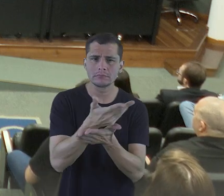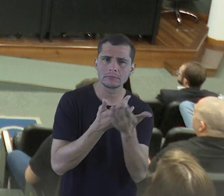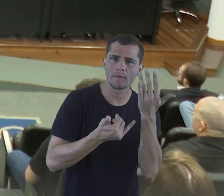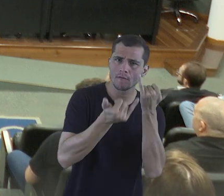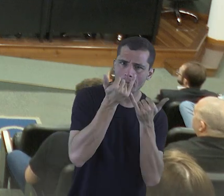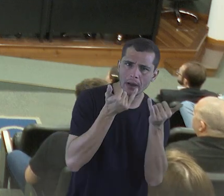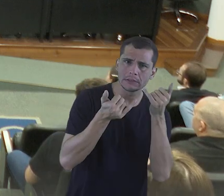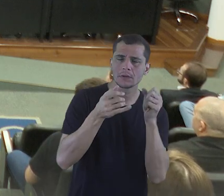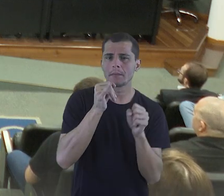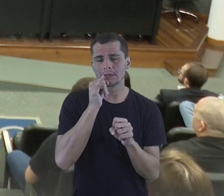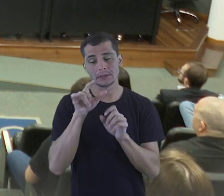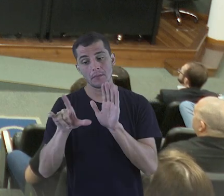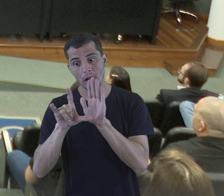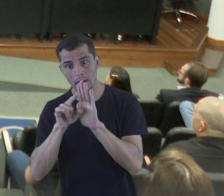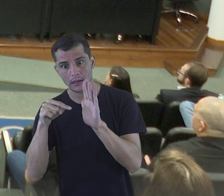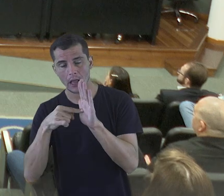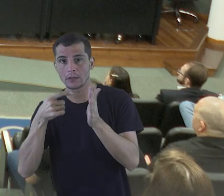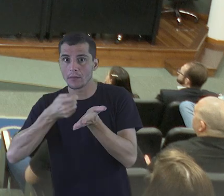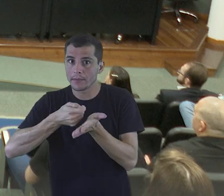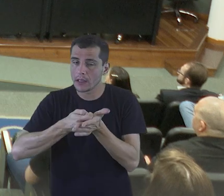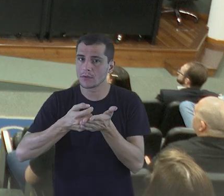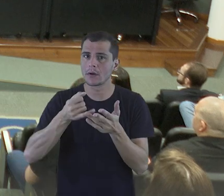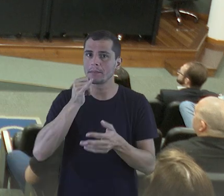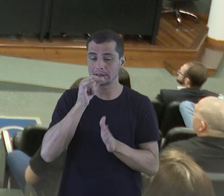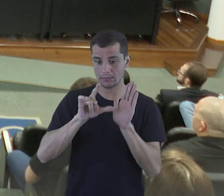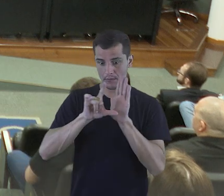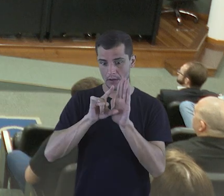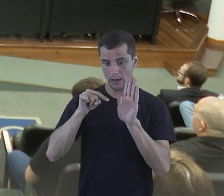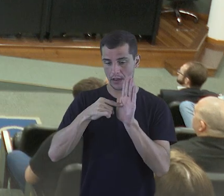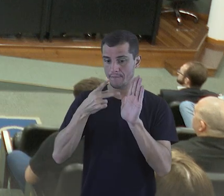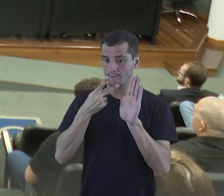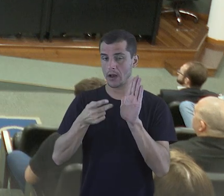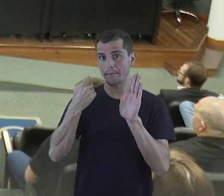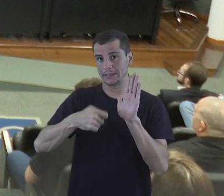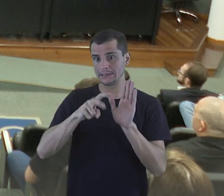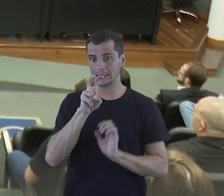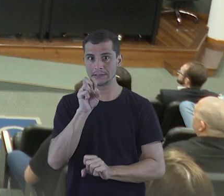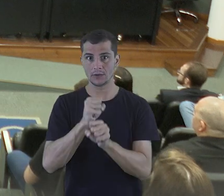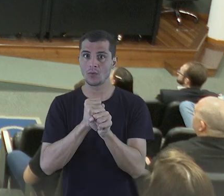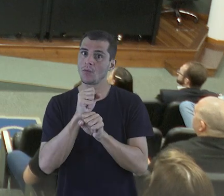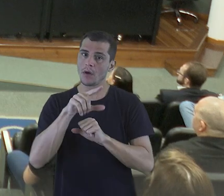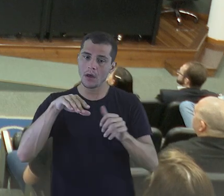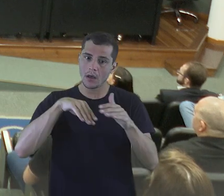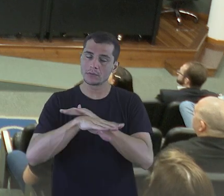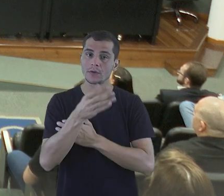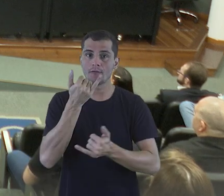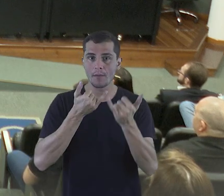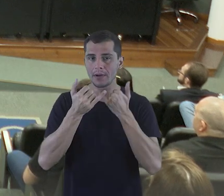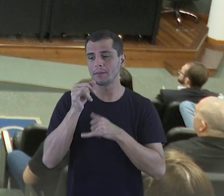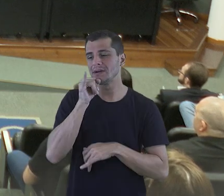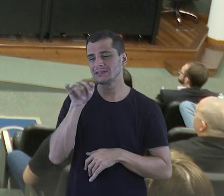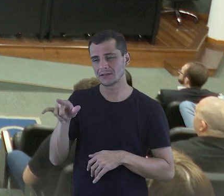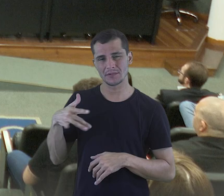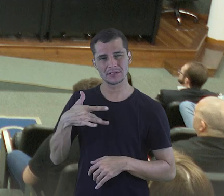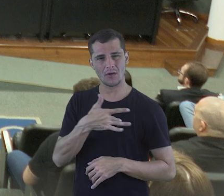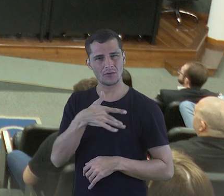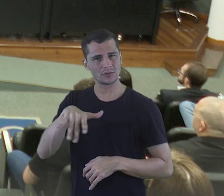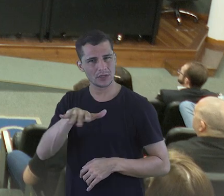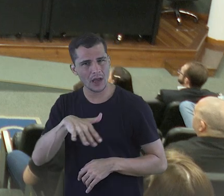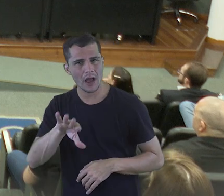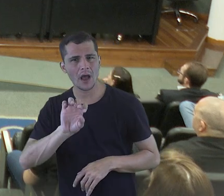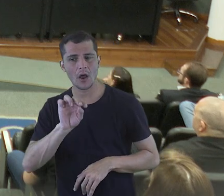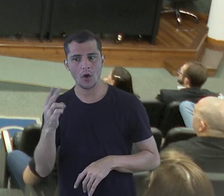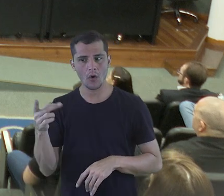legal ou regulatória então tem uma lei que diz que eu tenho que manter o dado por 5 anos por 3 anos na área de saúde por exemplo que eu tenho que manter os dados para fins